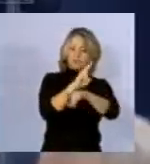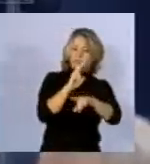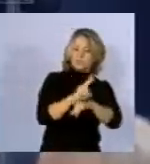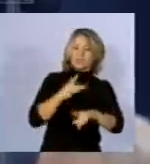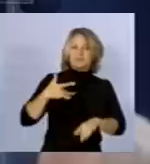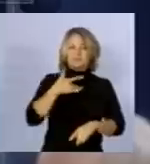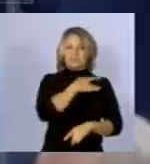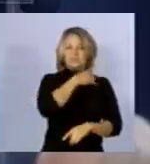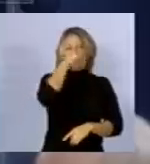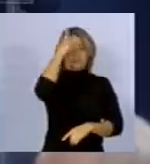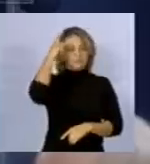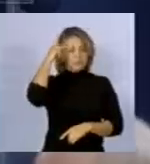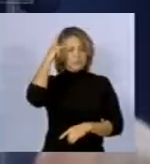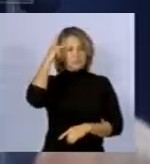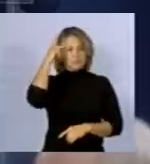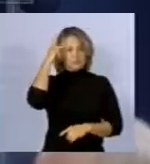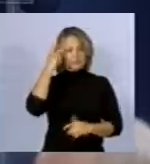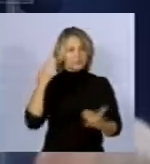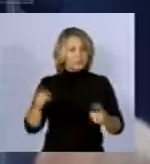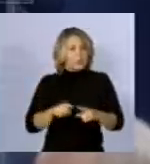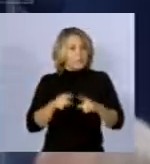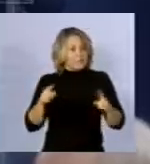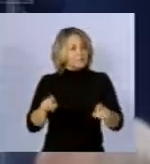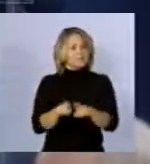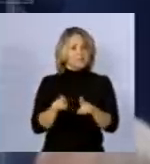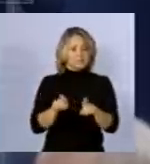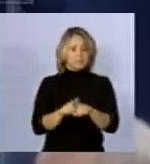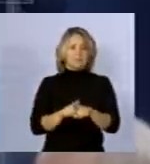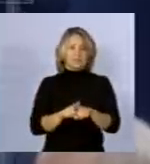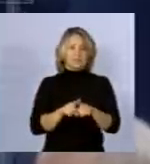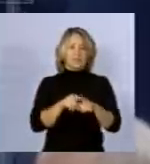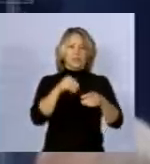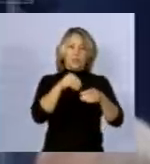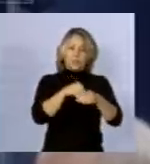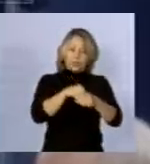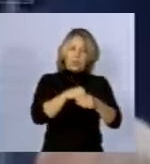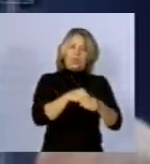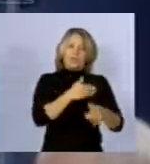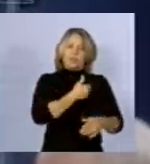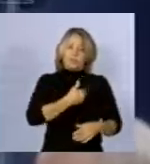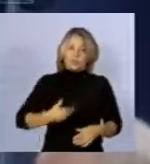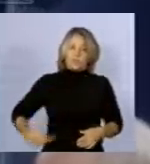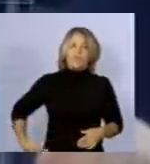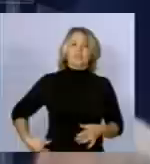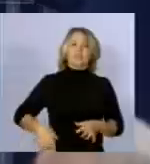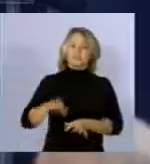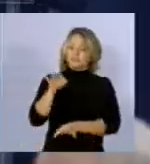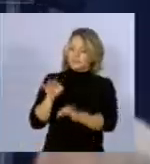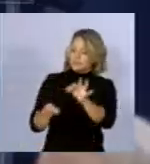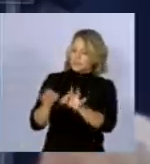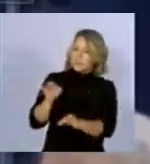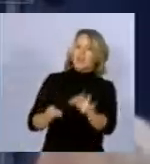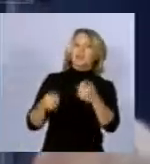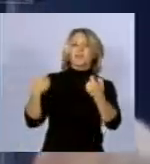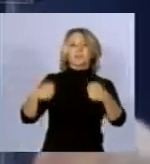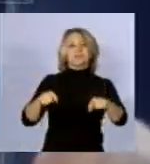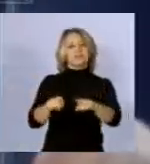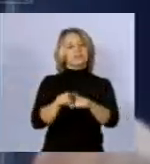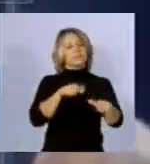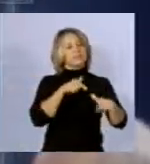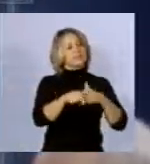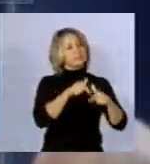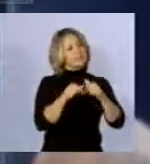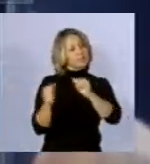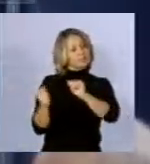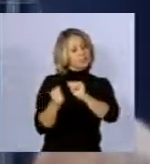saúde das pessoas eh mas também o poder legislativo e o Poder Judiciário eh tem que trabalhar